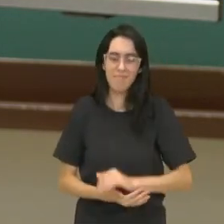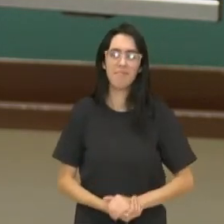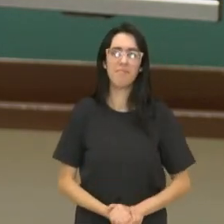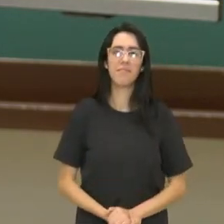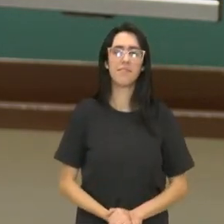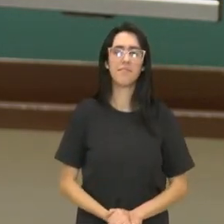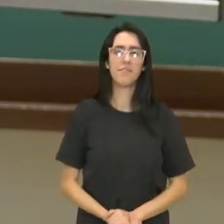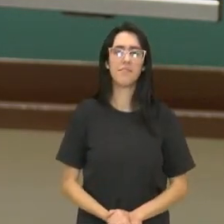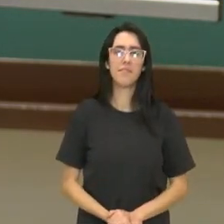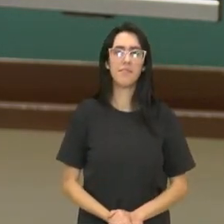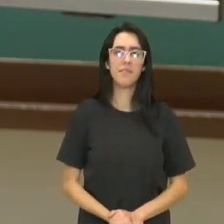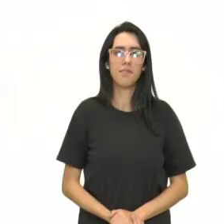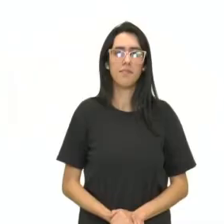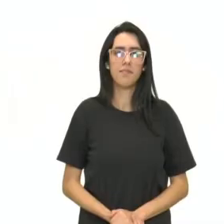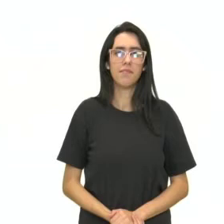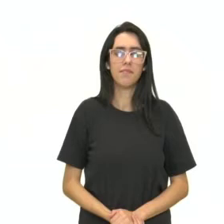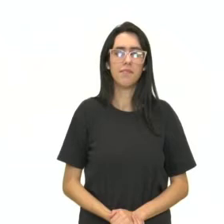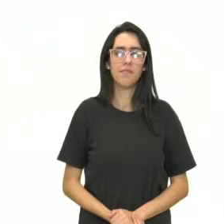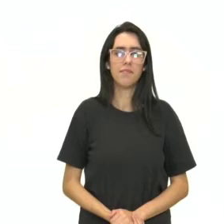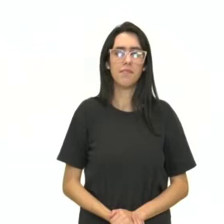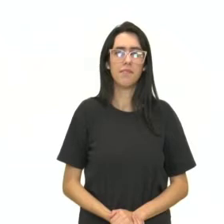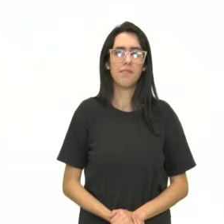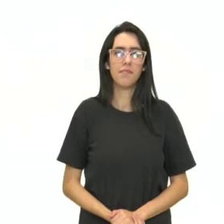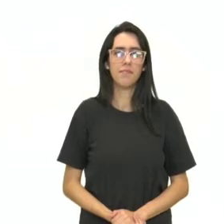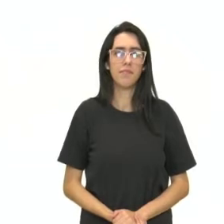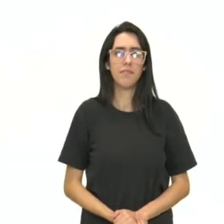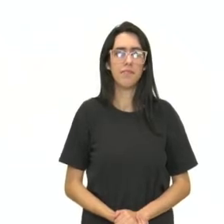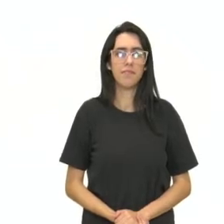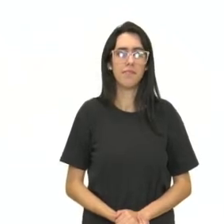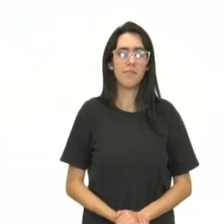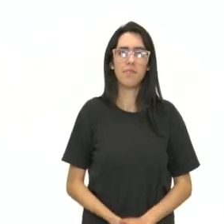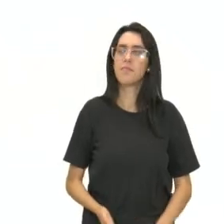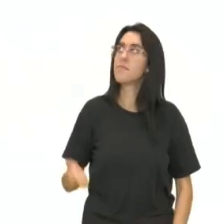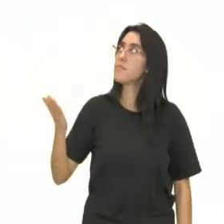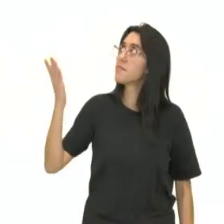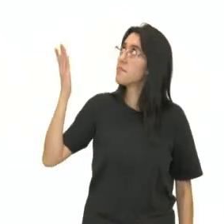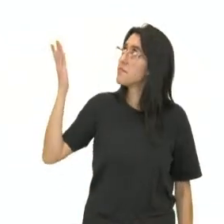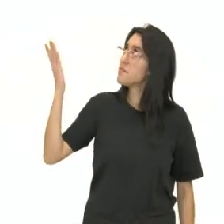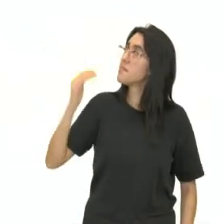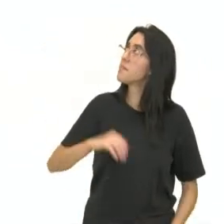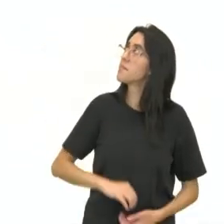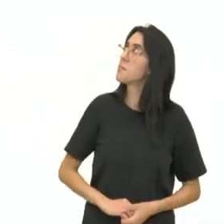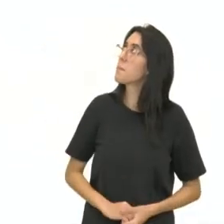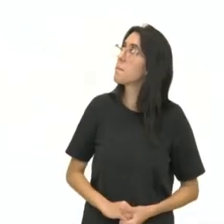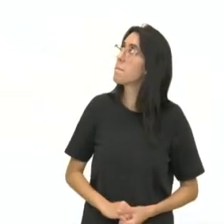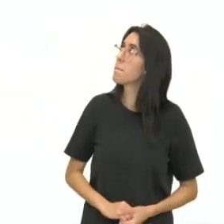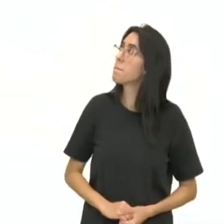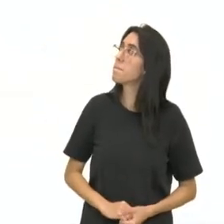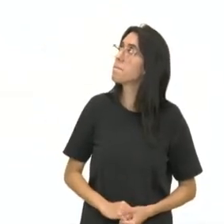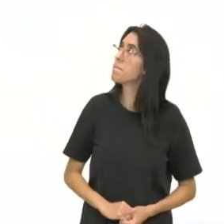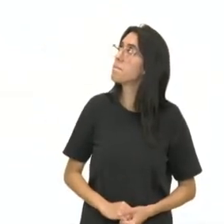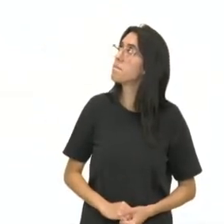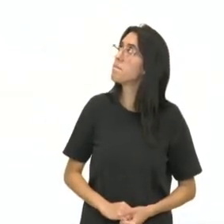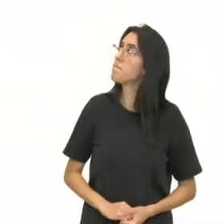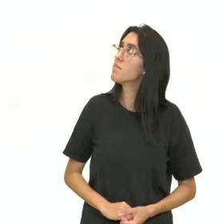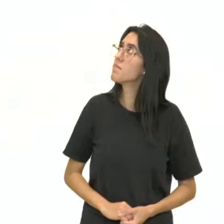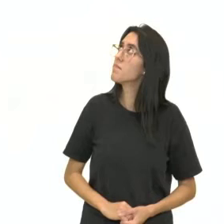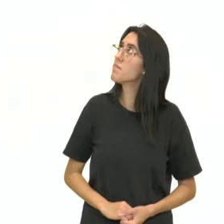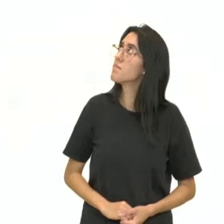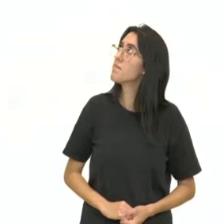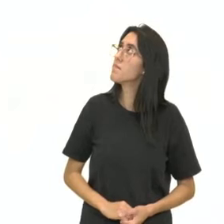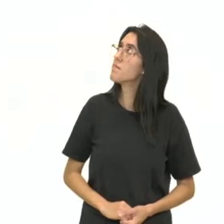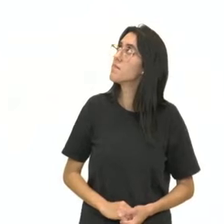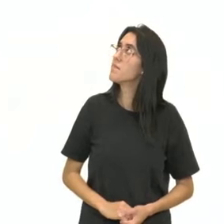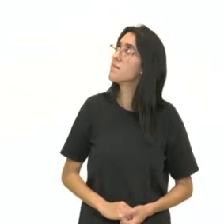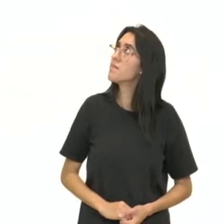certo? Convertir-se em mais substantivo. Helio e elo se convertiu